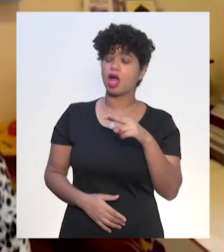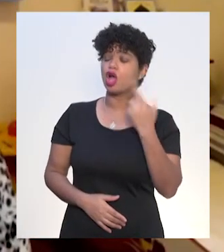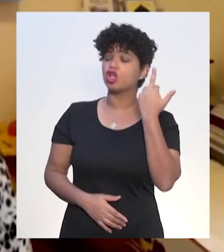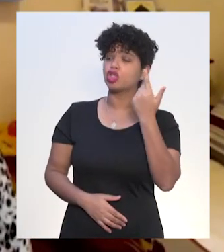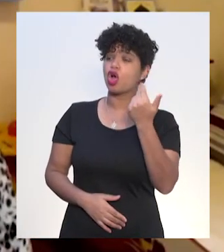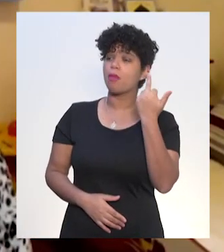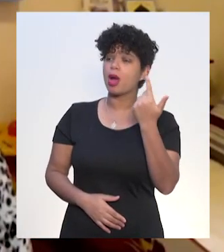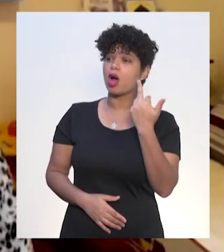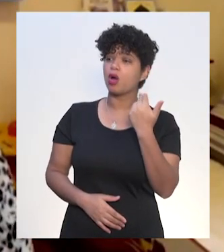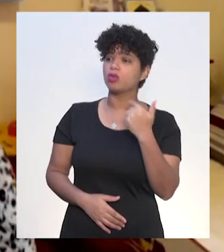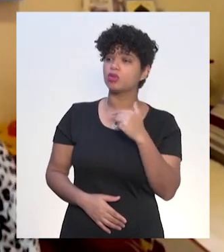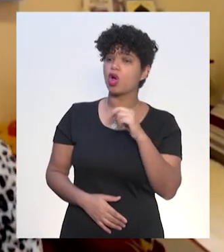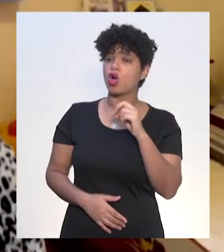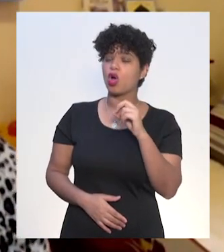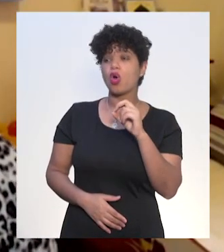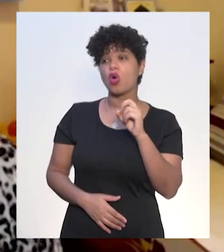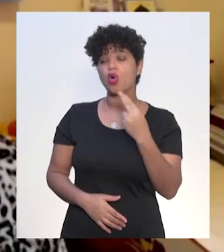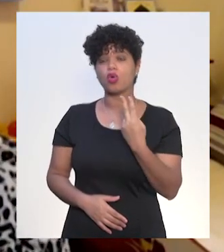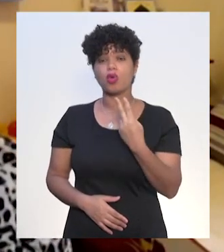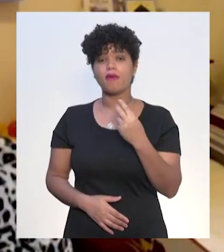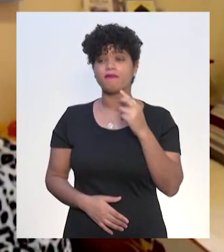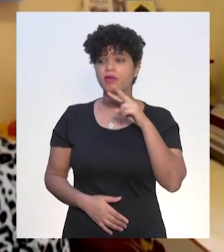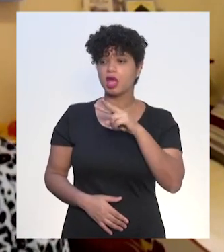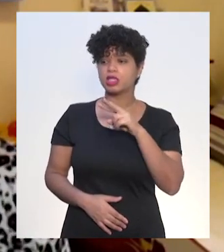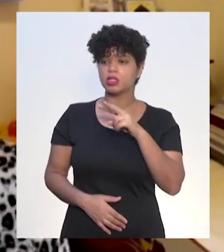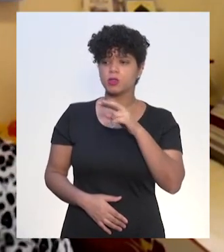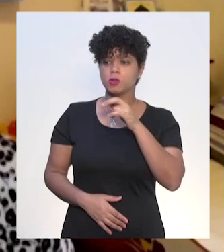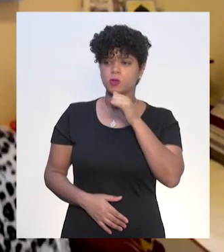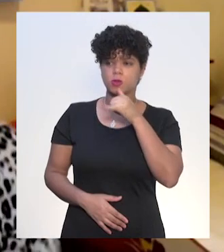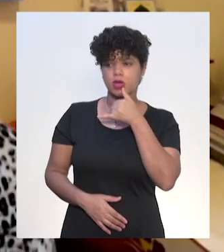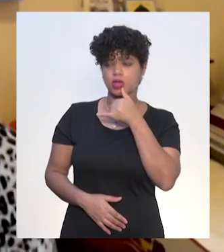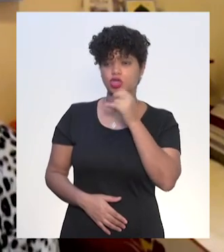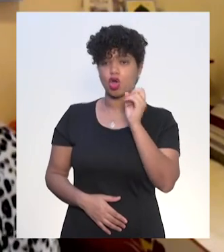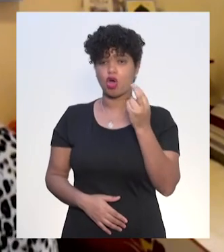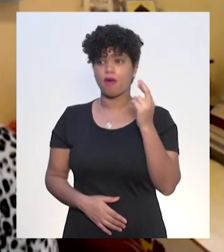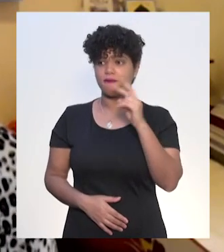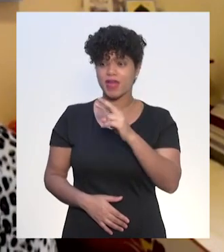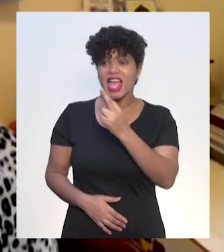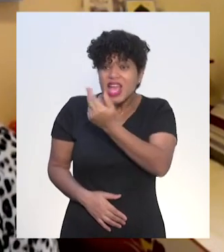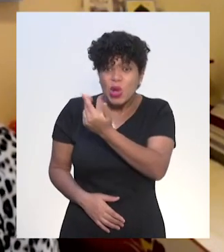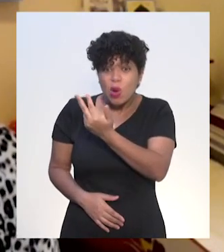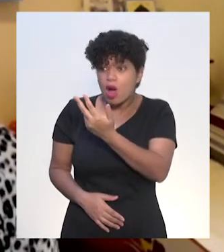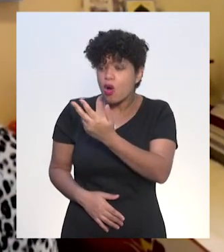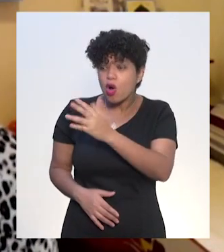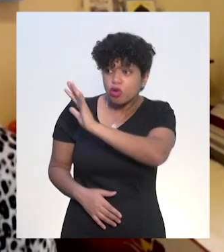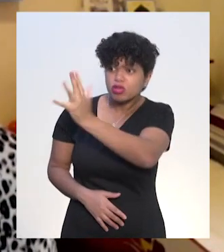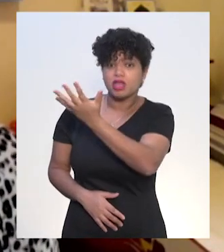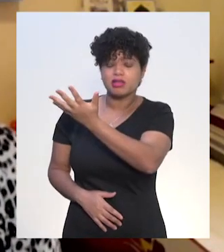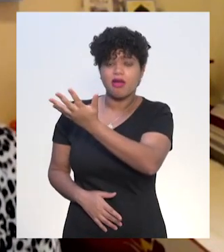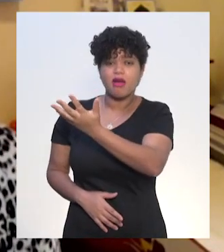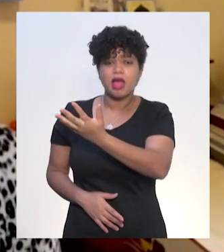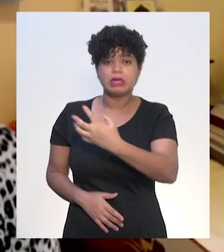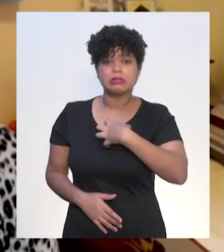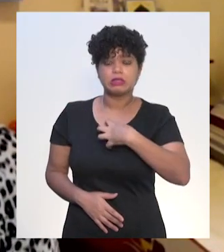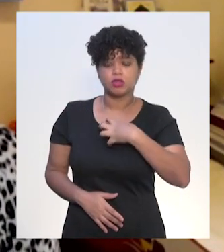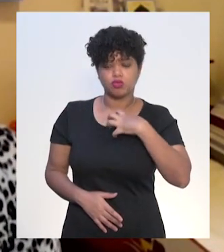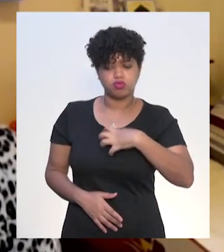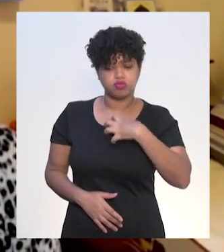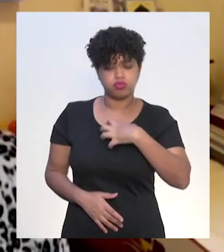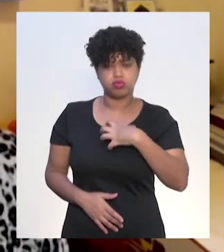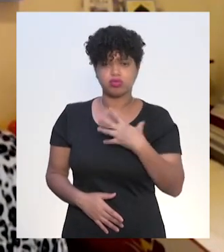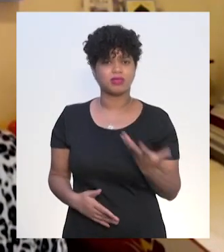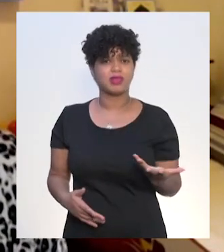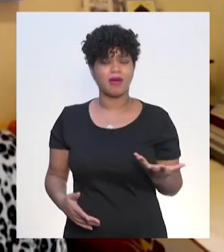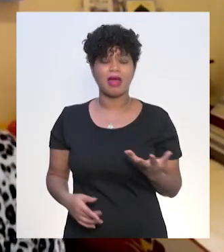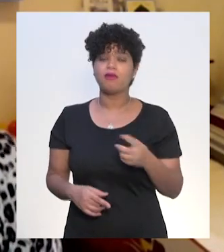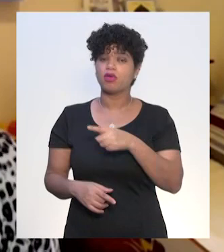que as coisas funcionam para você a gente precisa conhecer né as nossas emoções o que que gera essas emoções